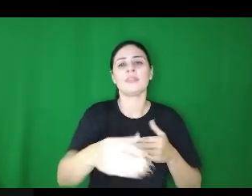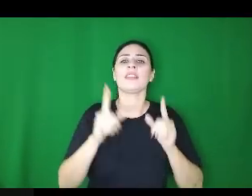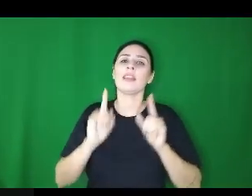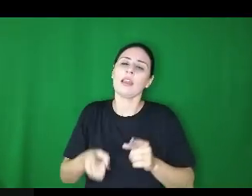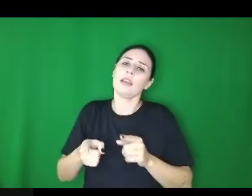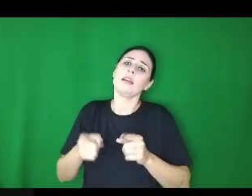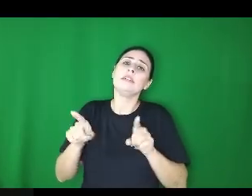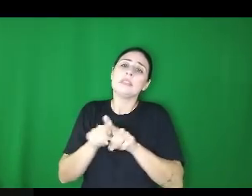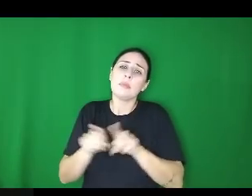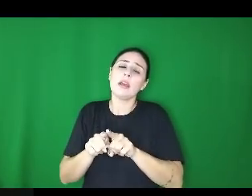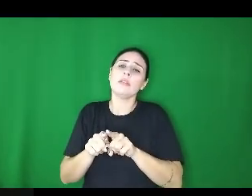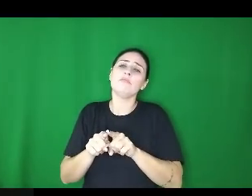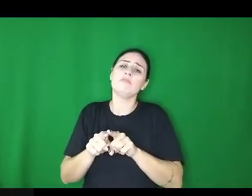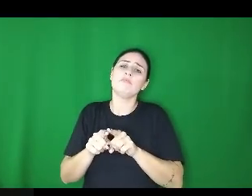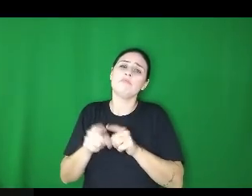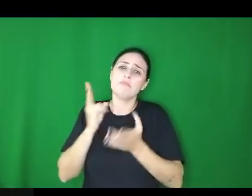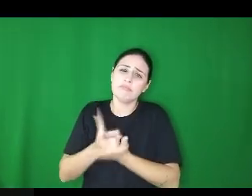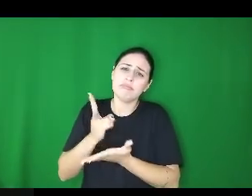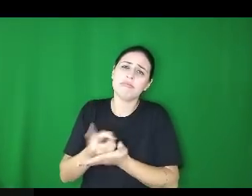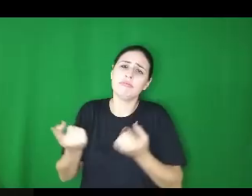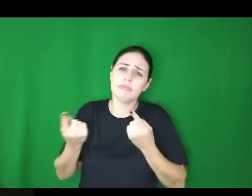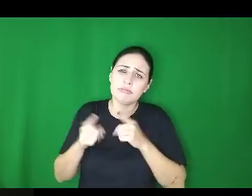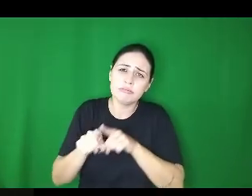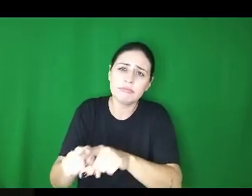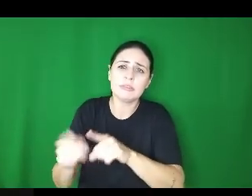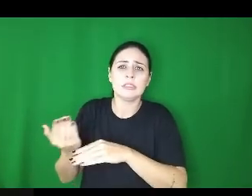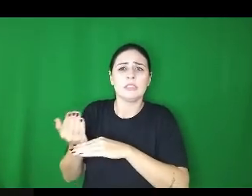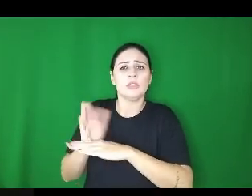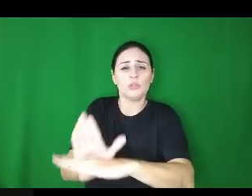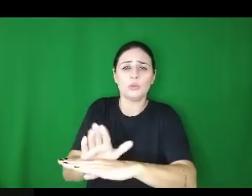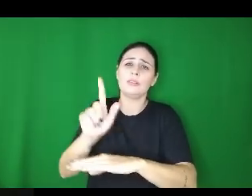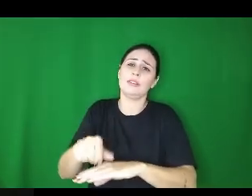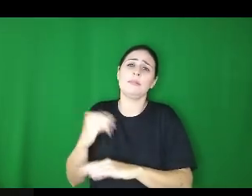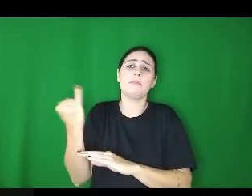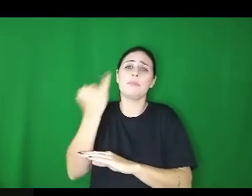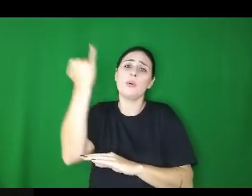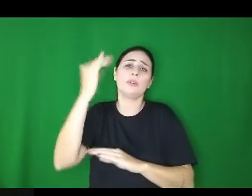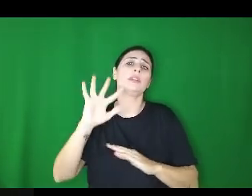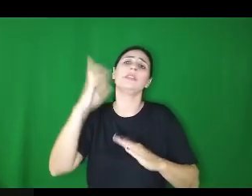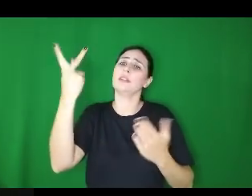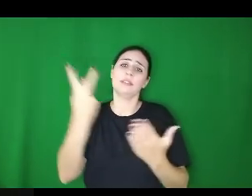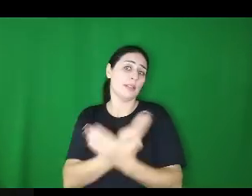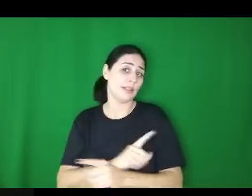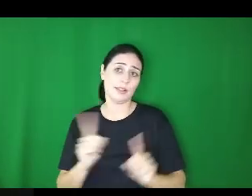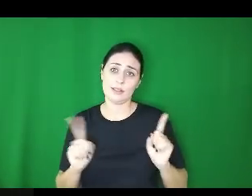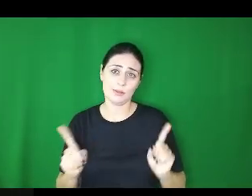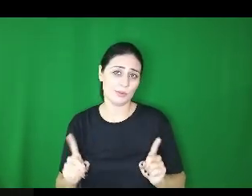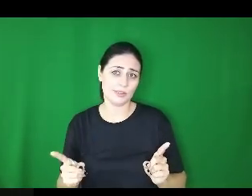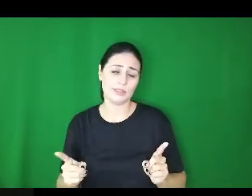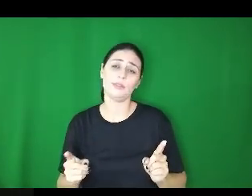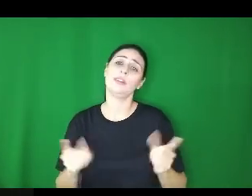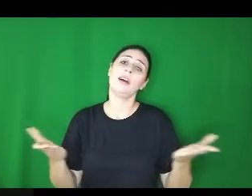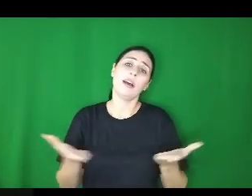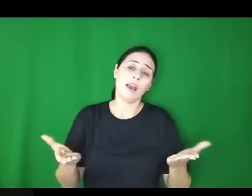do segundo, vieram do ano passado, que estão no terceiro ano, eles não tiveram exatamente tudo aquilo que